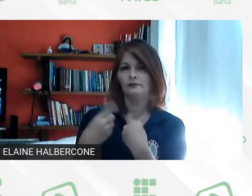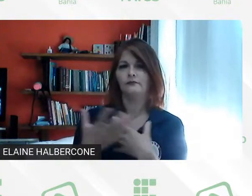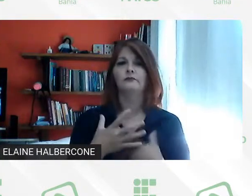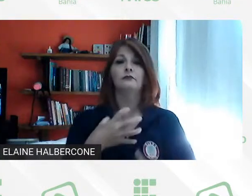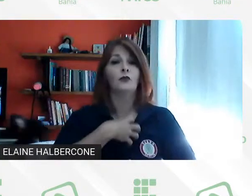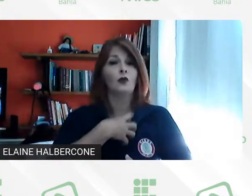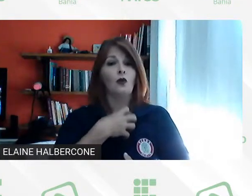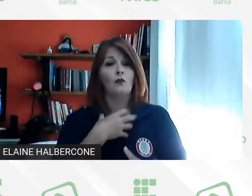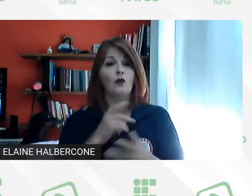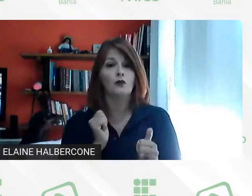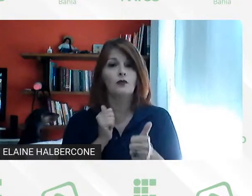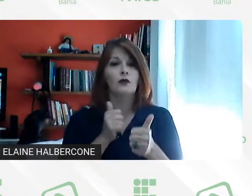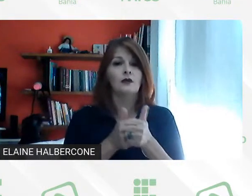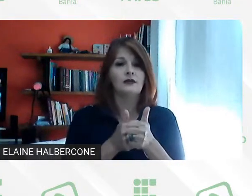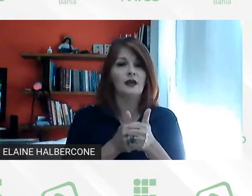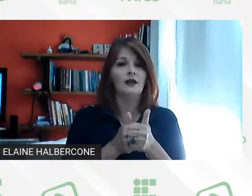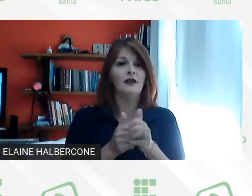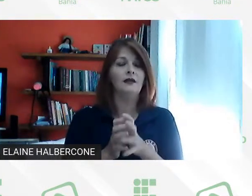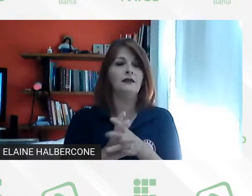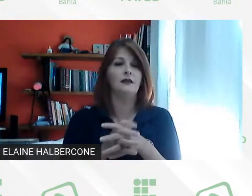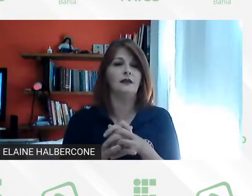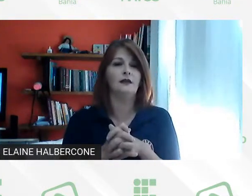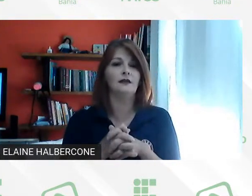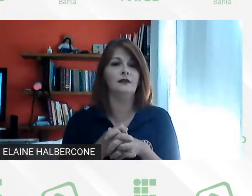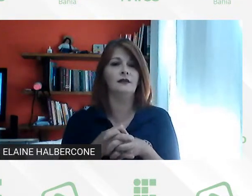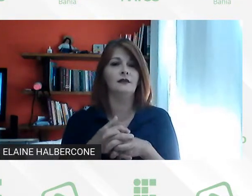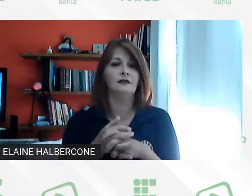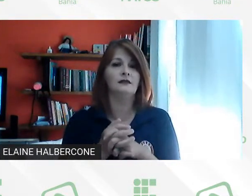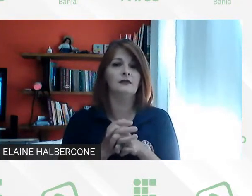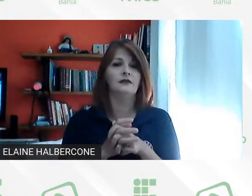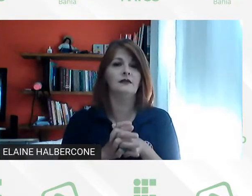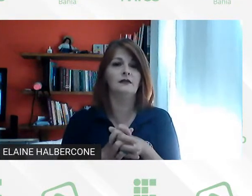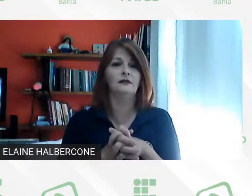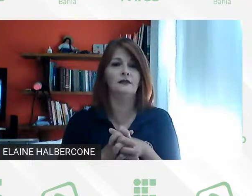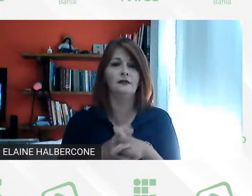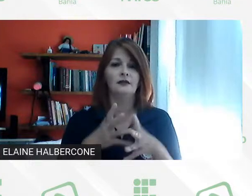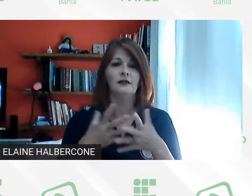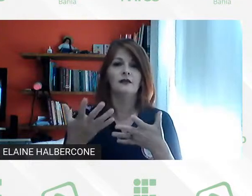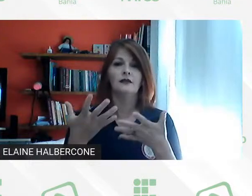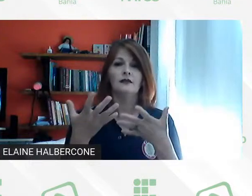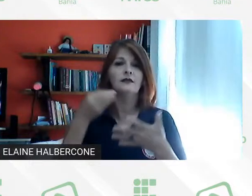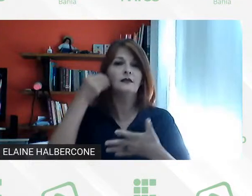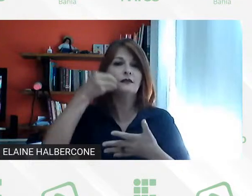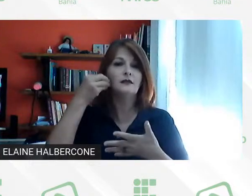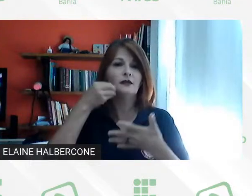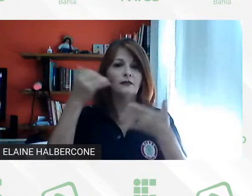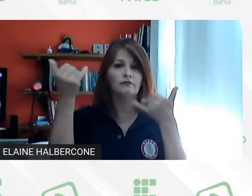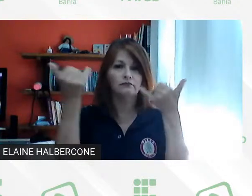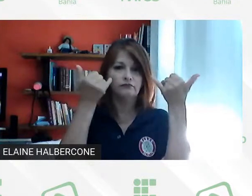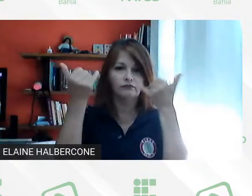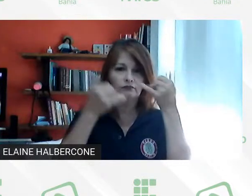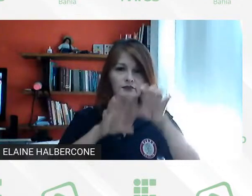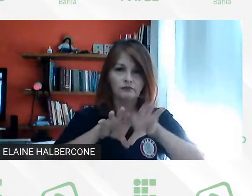mais próxima com vocês essas ricas experiências formativas.